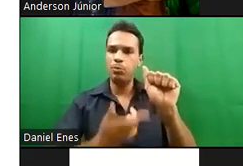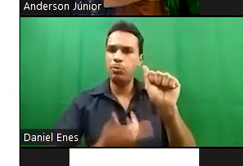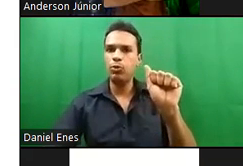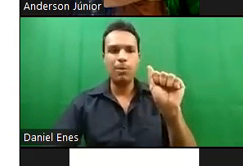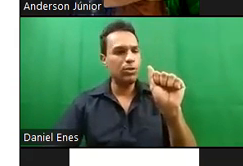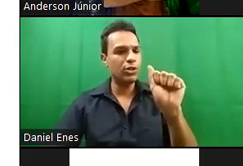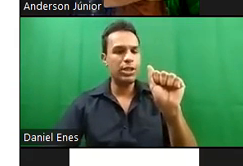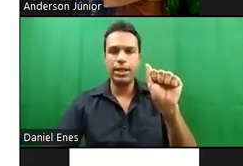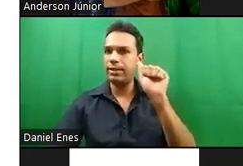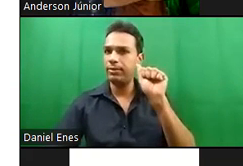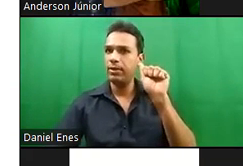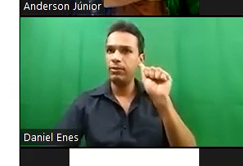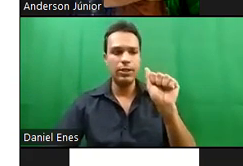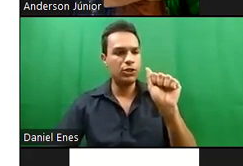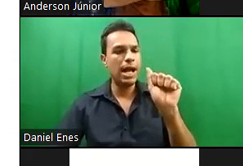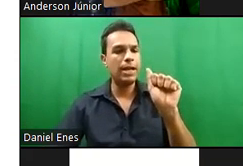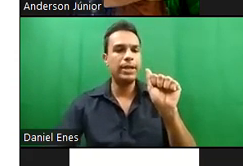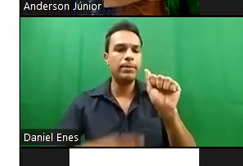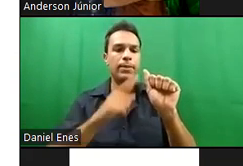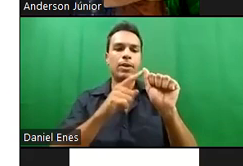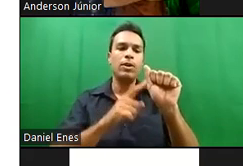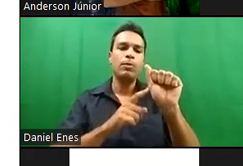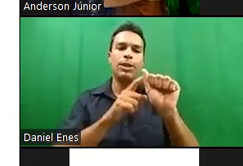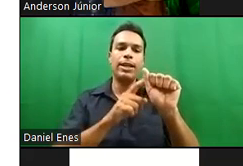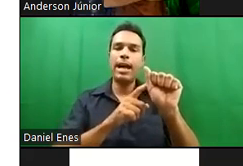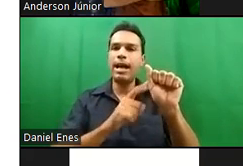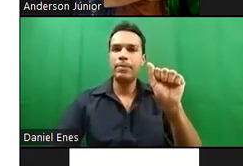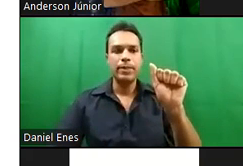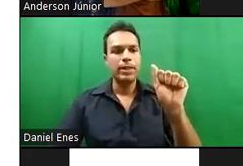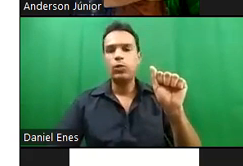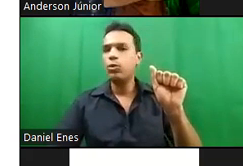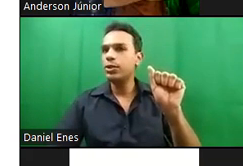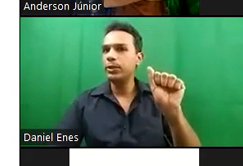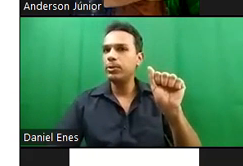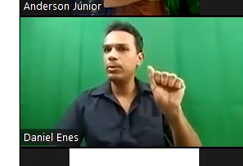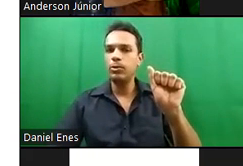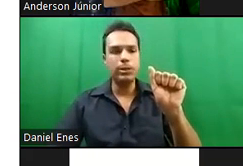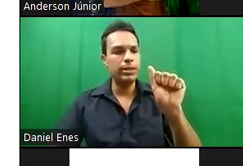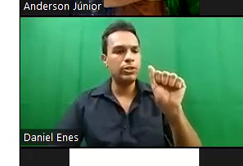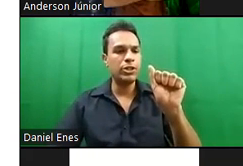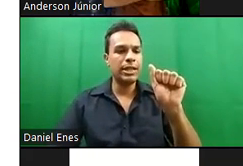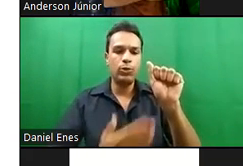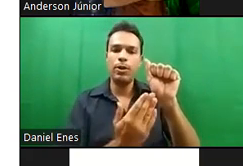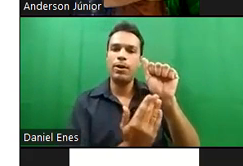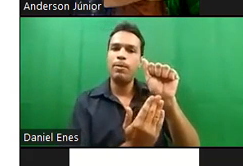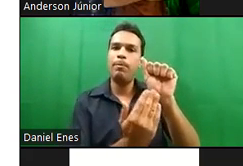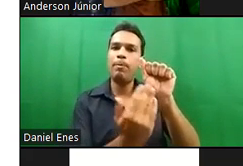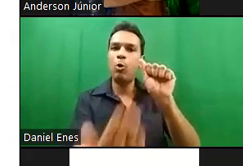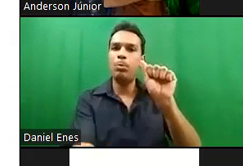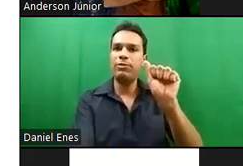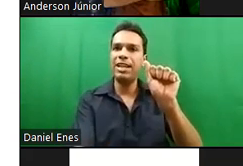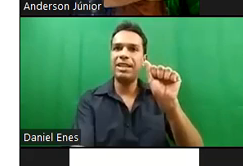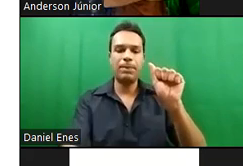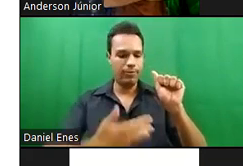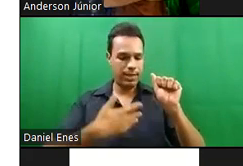vamos supor, estou com a mão esquerda fechada, polegar encostando no dedo indicador,